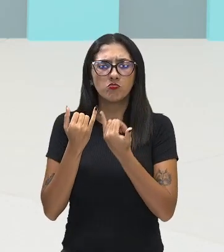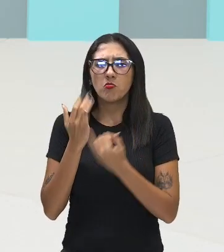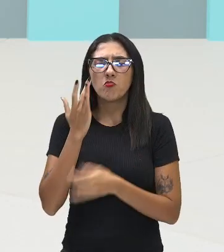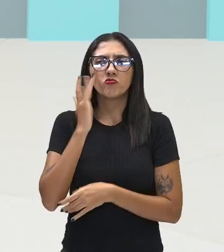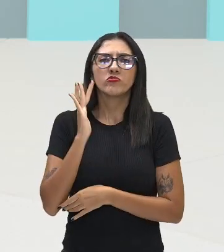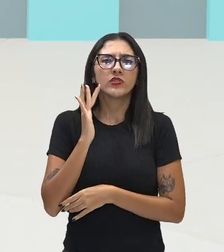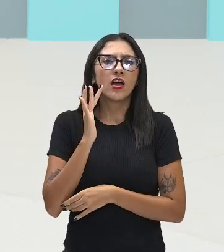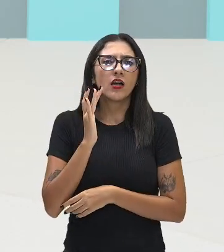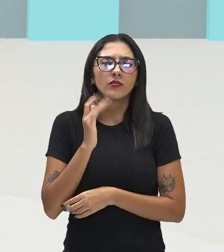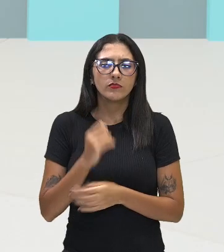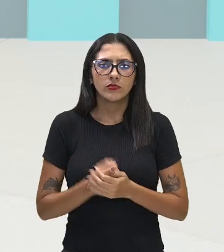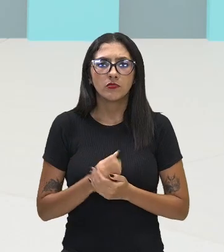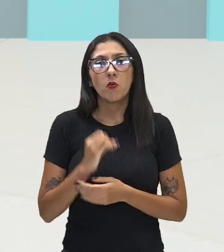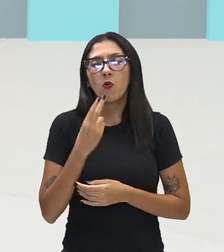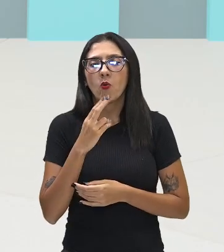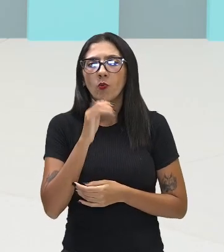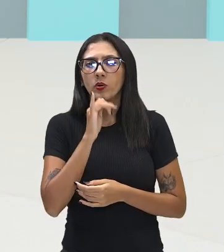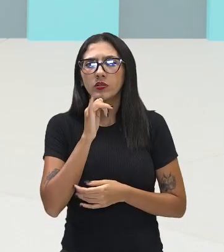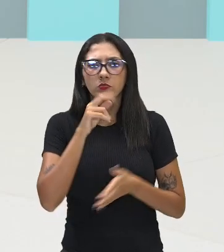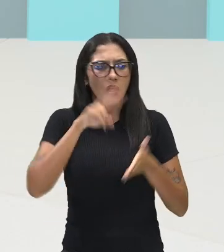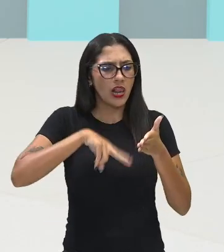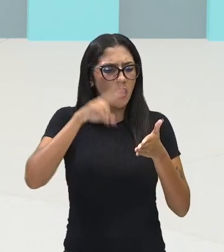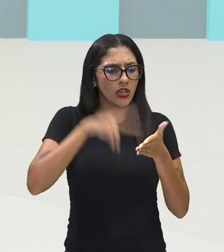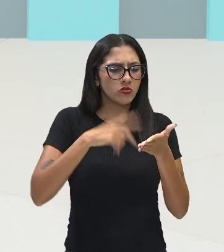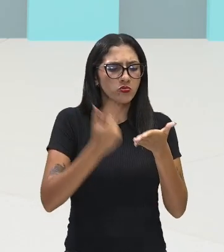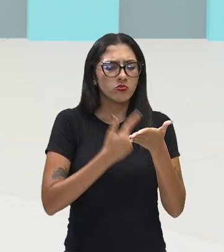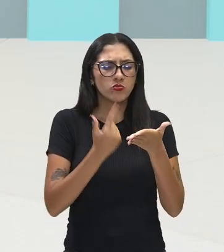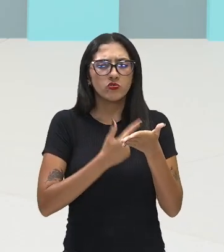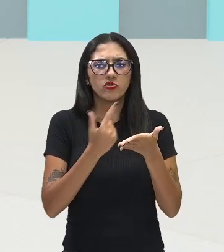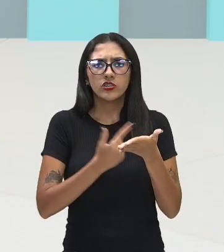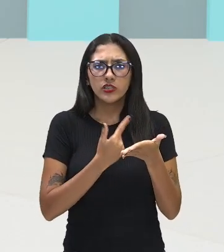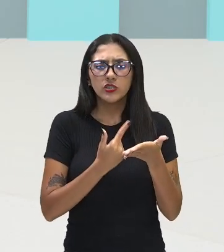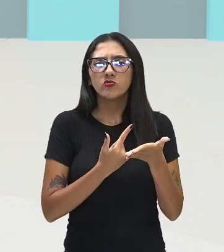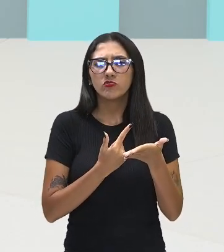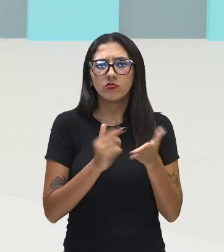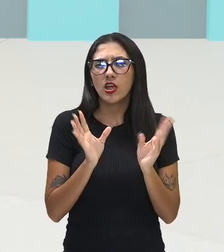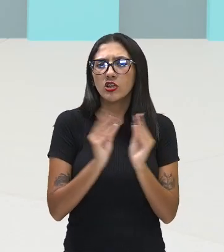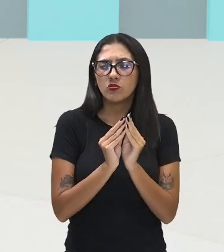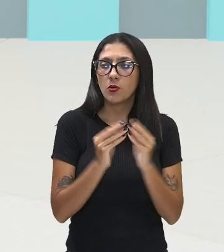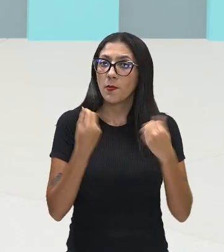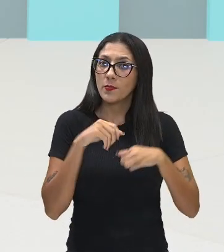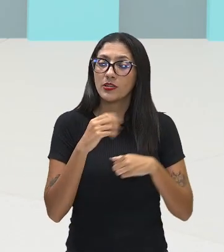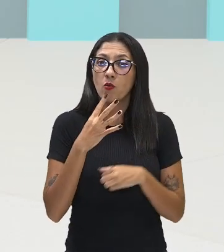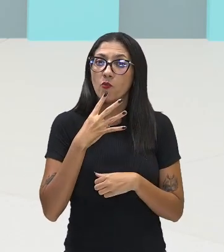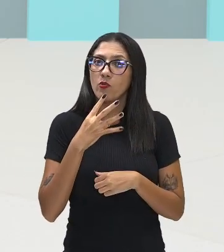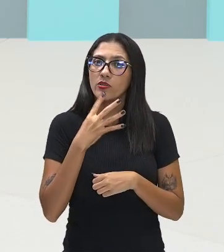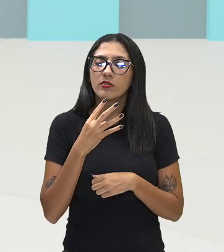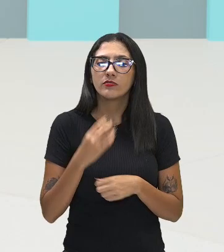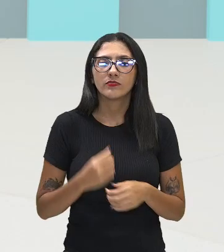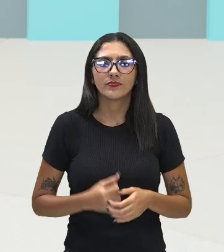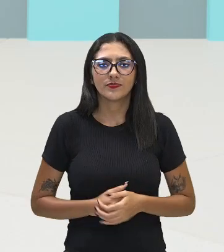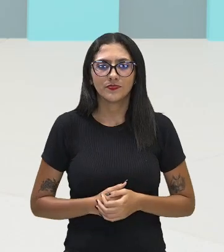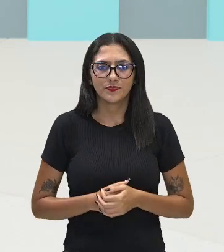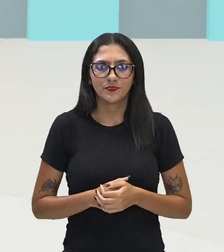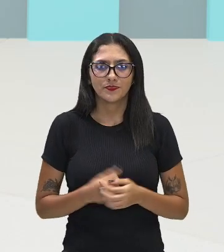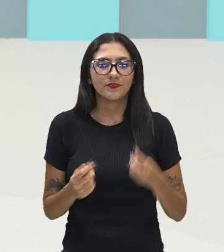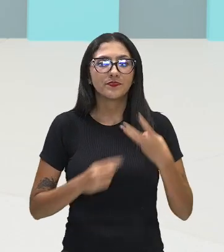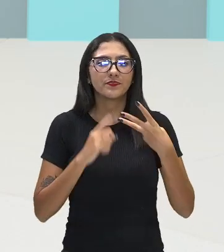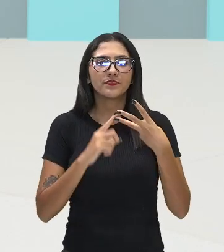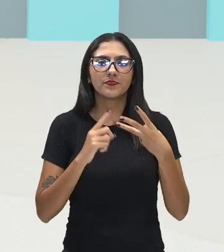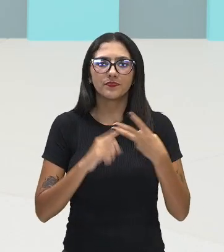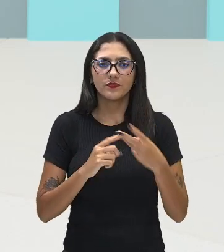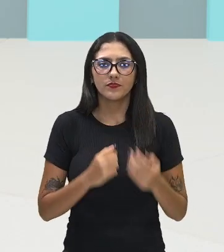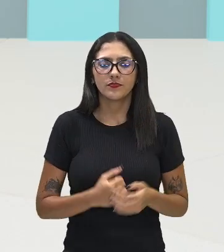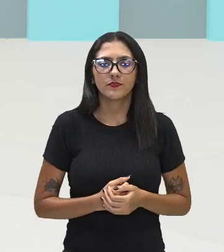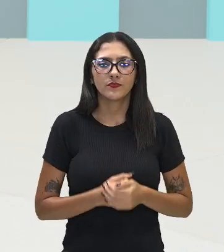leu, né? Como assim eu vou fazer essa resenha? Resumo da obra, que já deve indicar